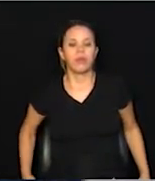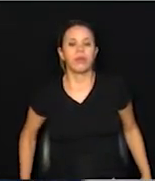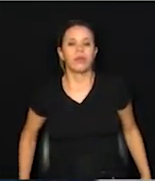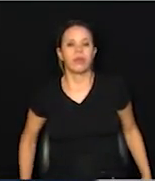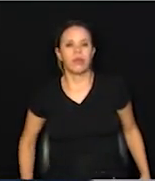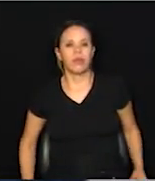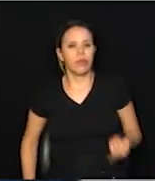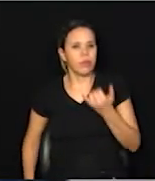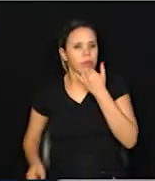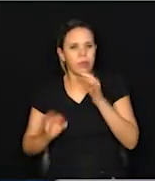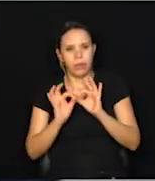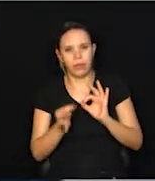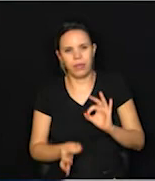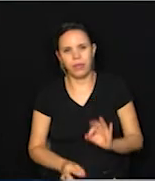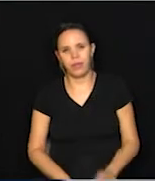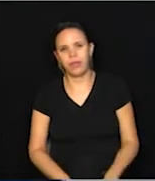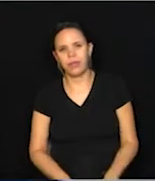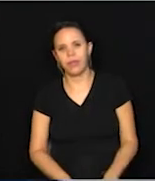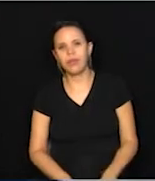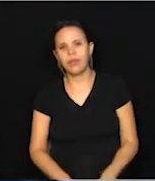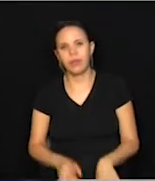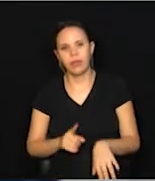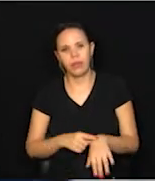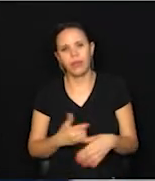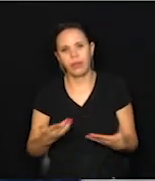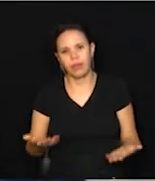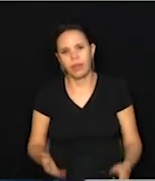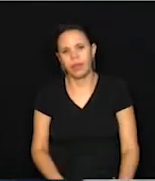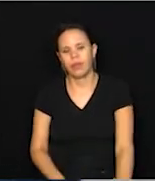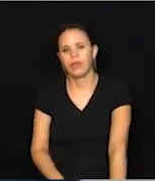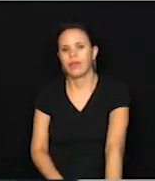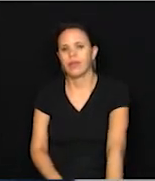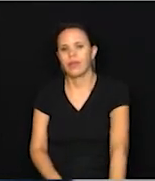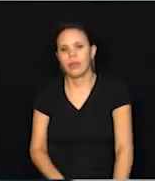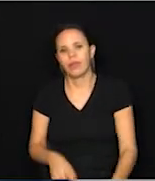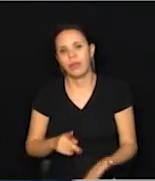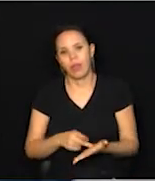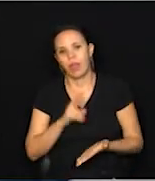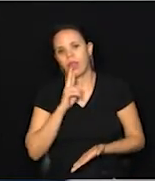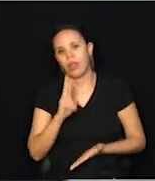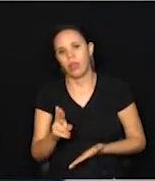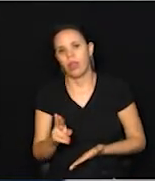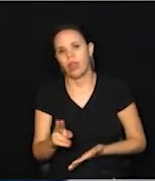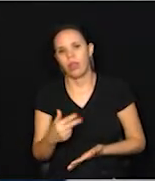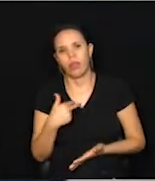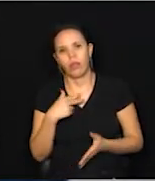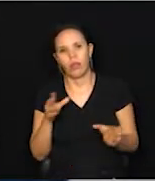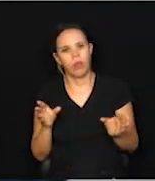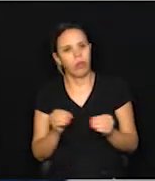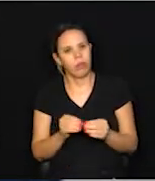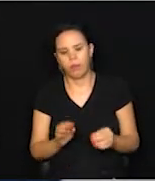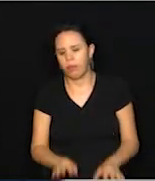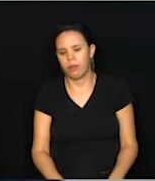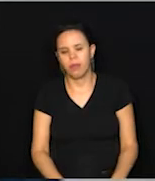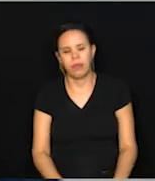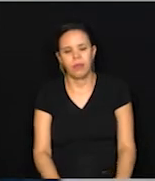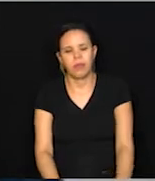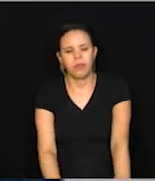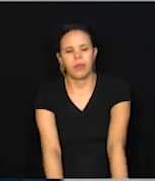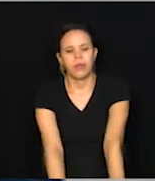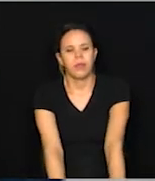Desculpa se eu me prolonguei também, mas me exaltei, mas é que, na verdade, a resposta não dá para ser muito mais curta que isso.